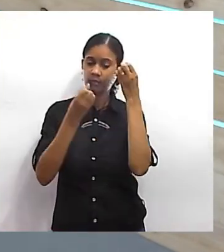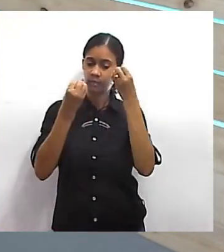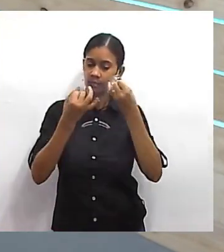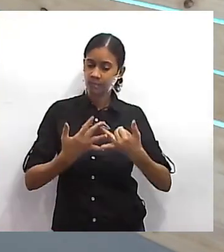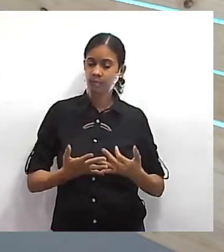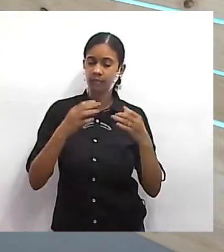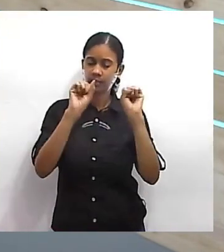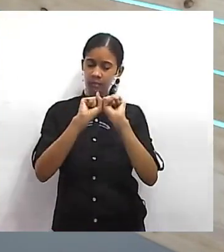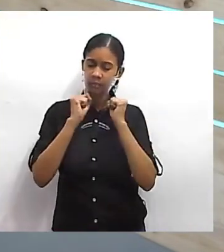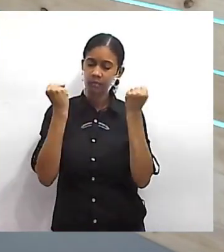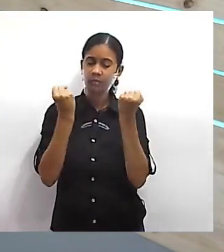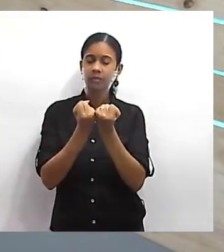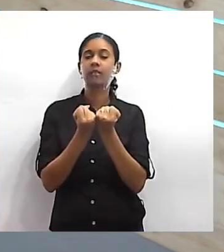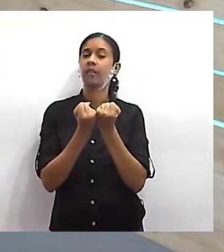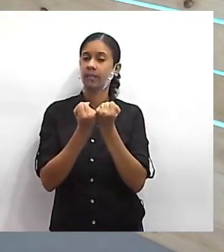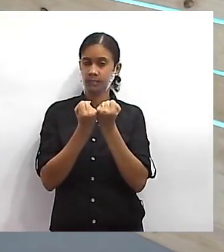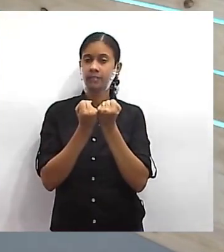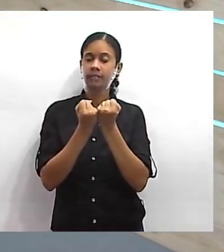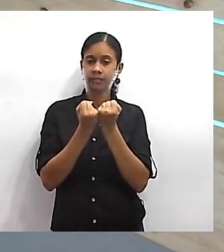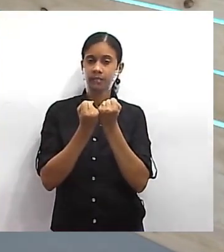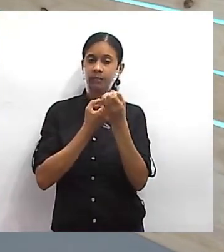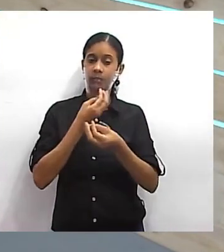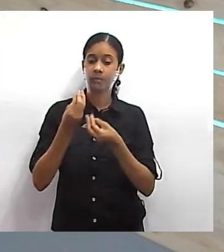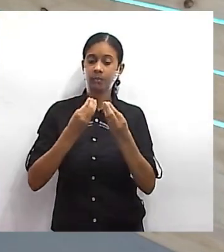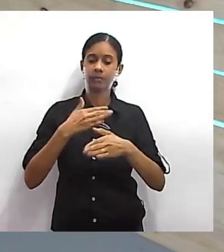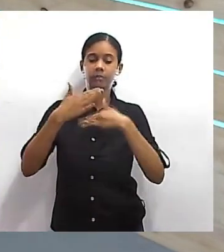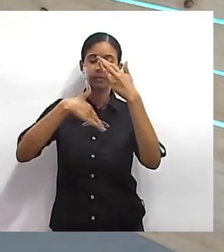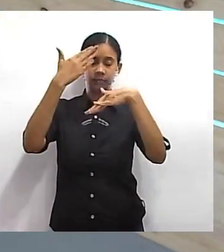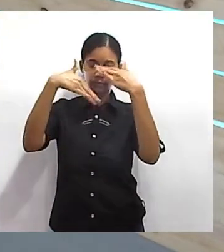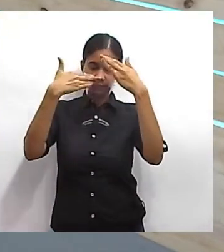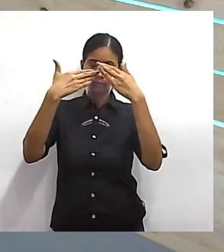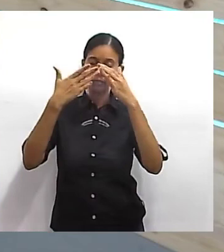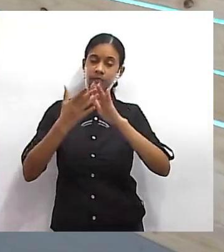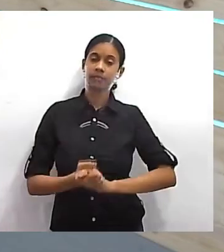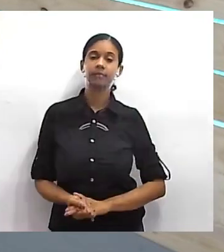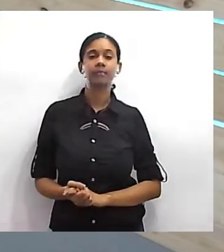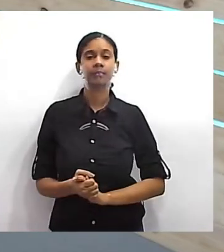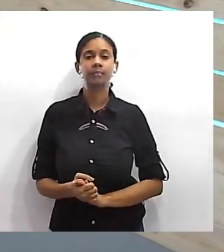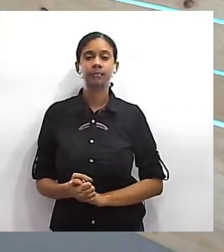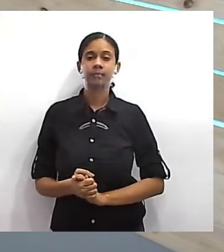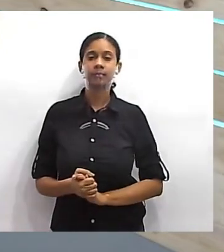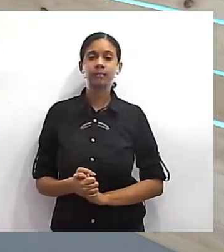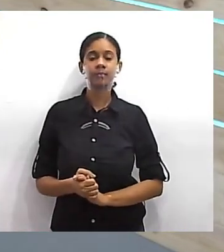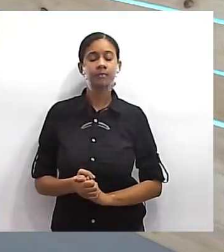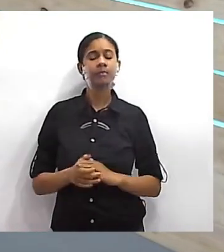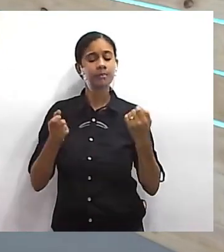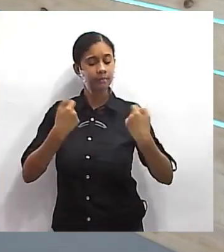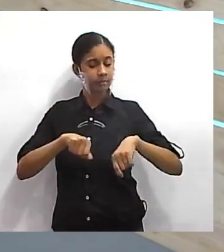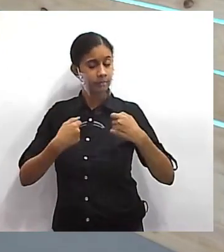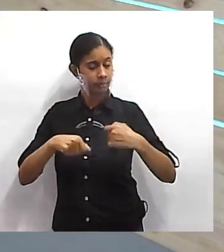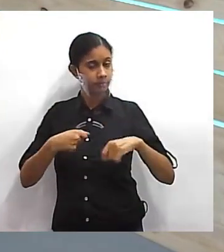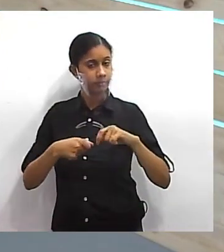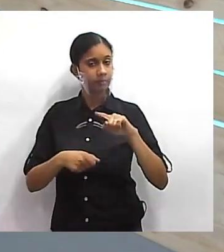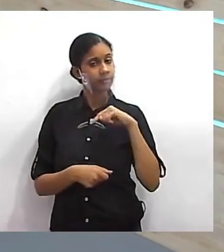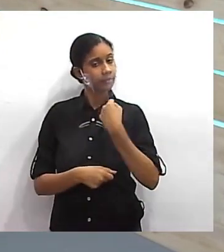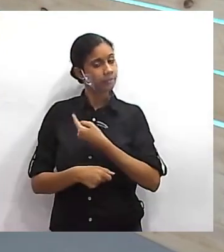social, do social como forma de desenvolvimento, do desenvolvimento que é necessário para